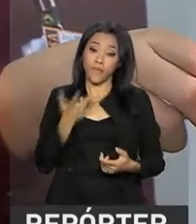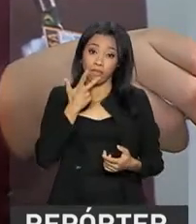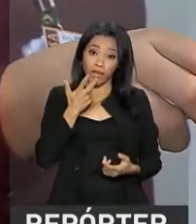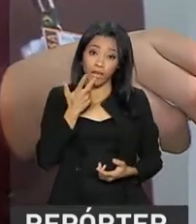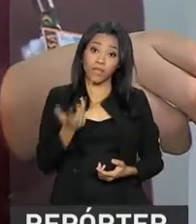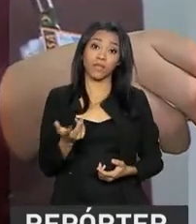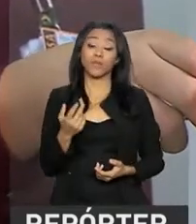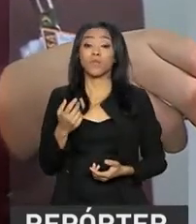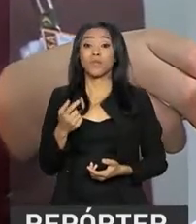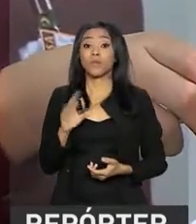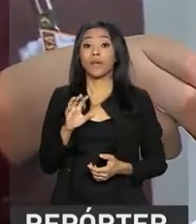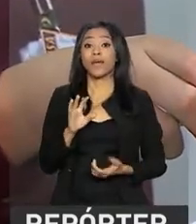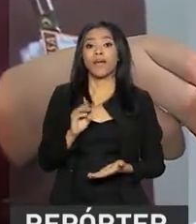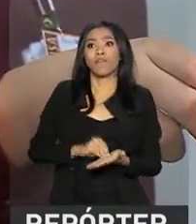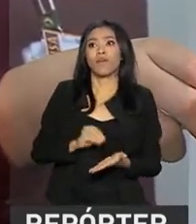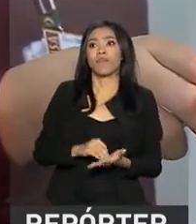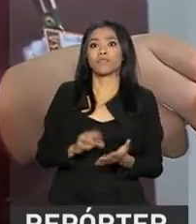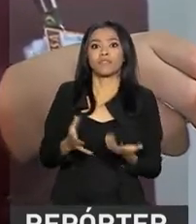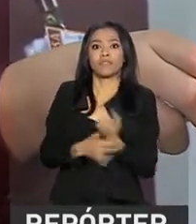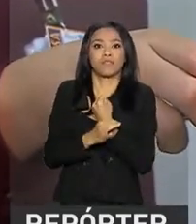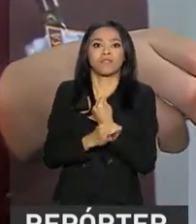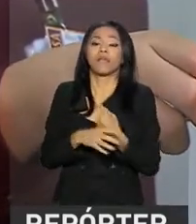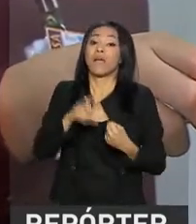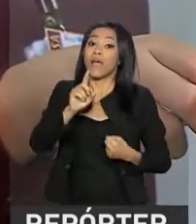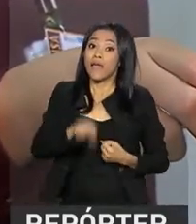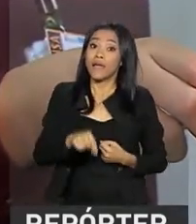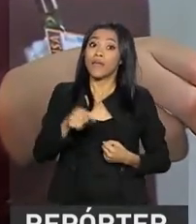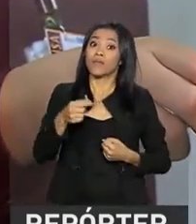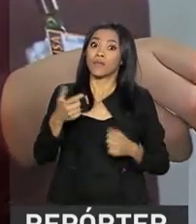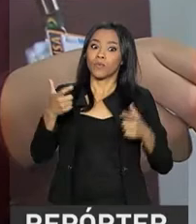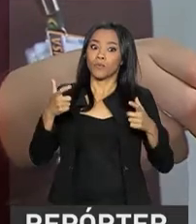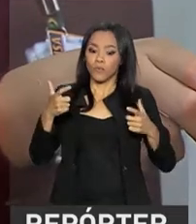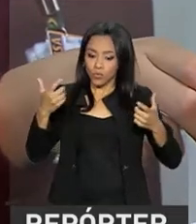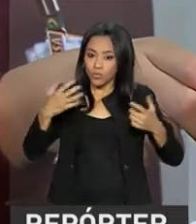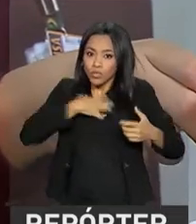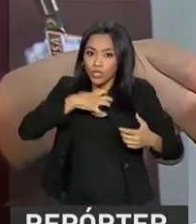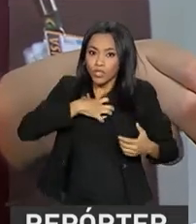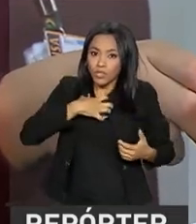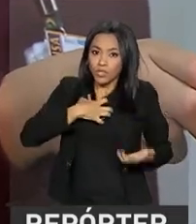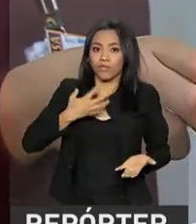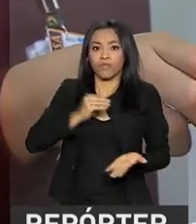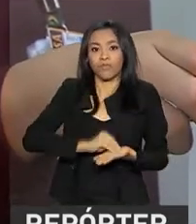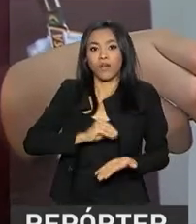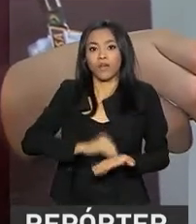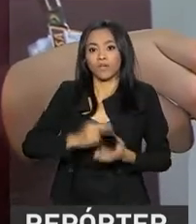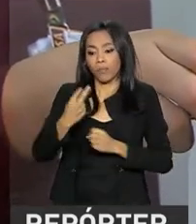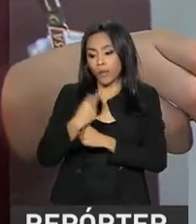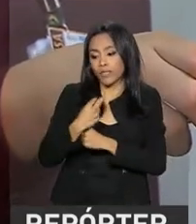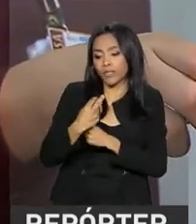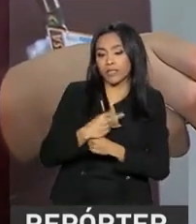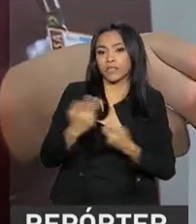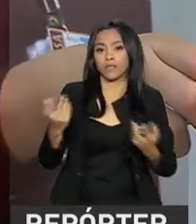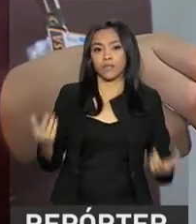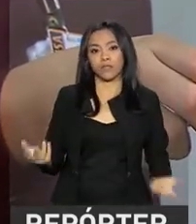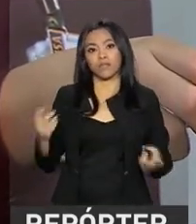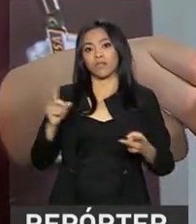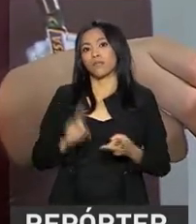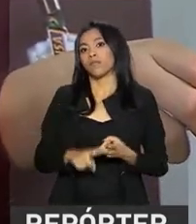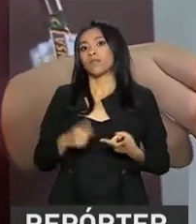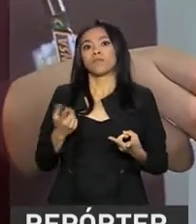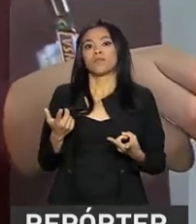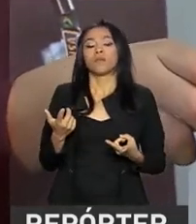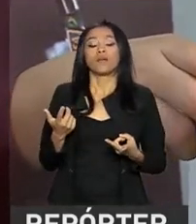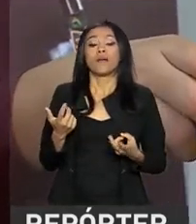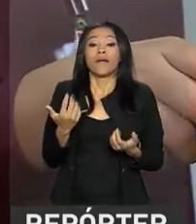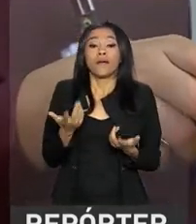considera o ato inseguro, mas a condição na qual o trabalhador está que é insegura. É a falta de uma proteção coletiva, por exemplo, de uma proteção